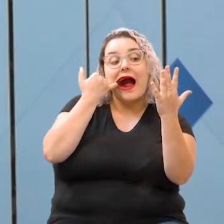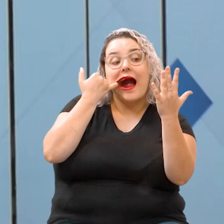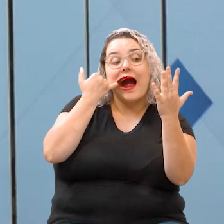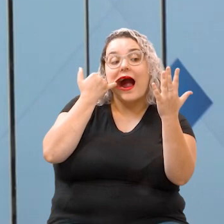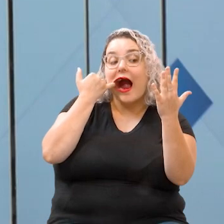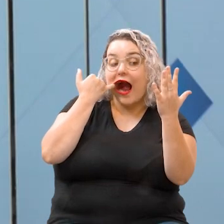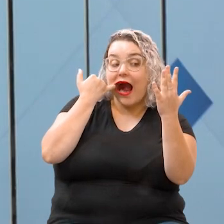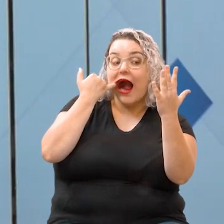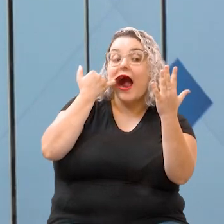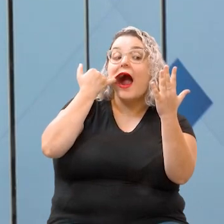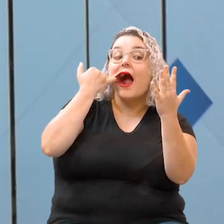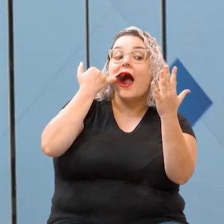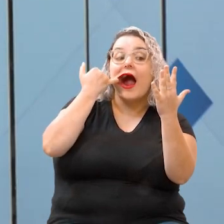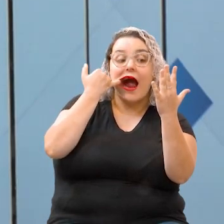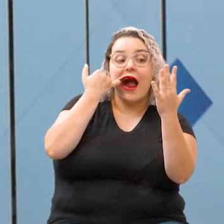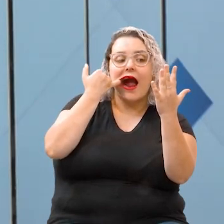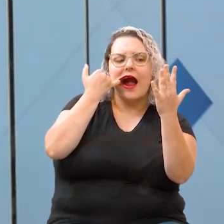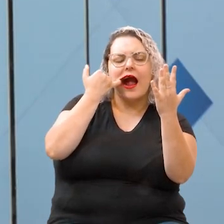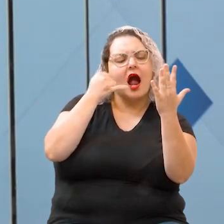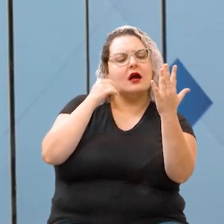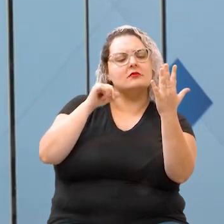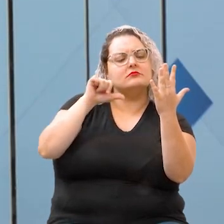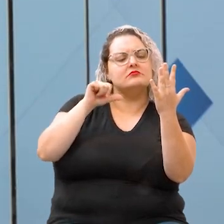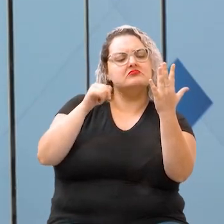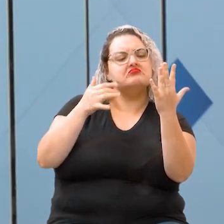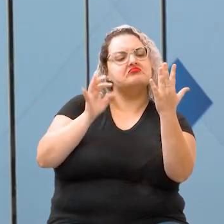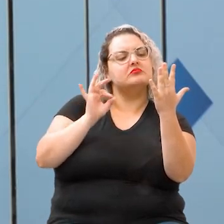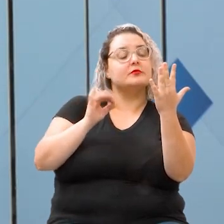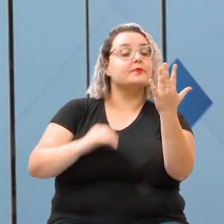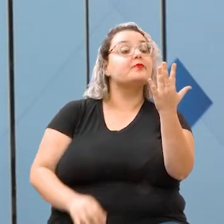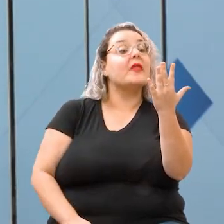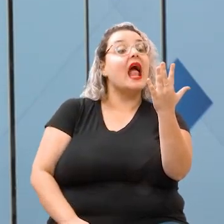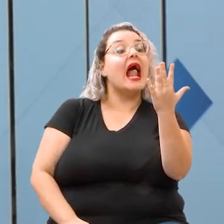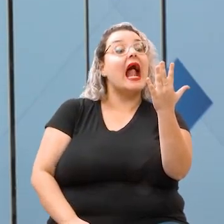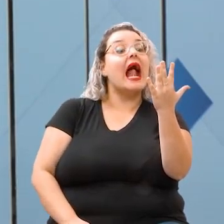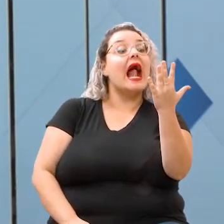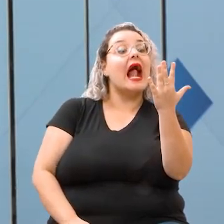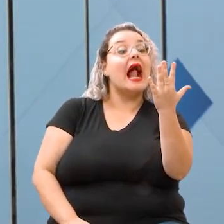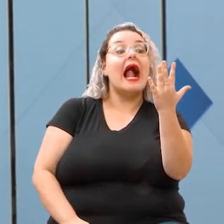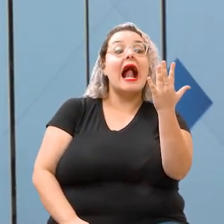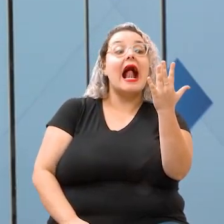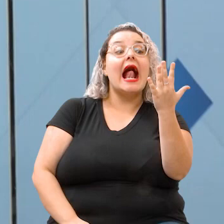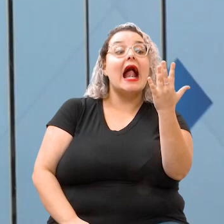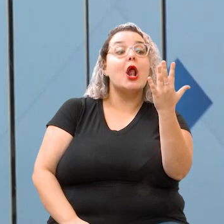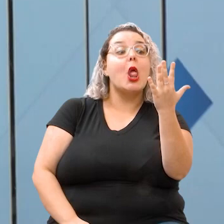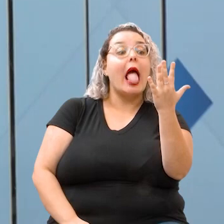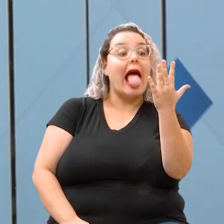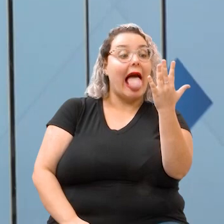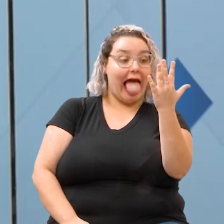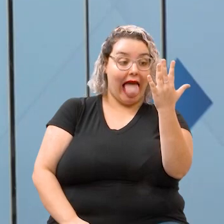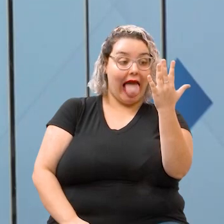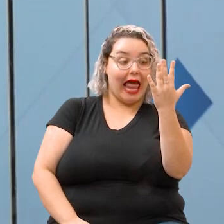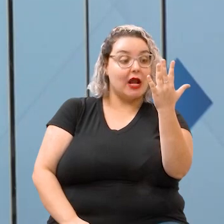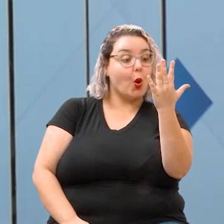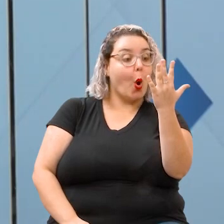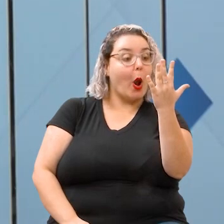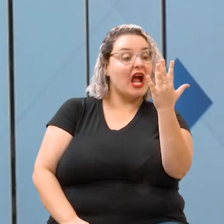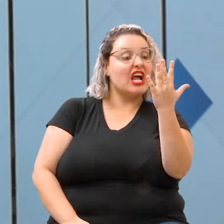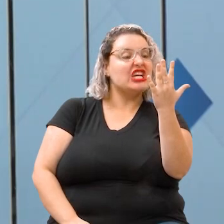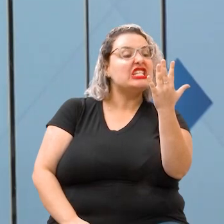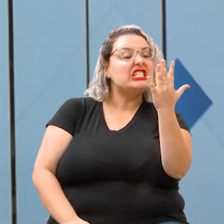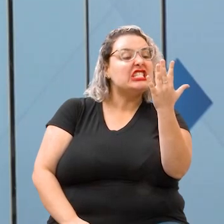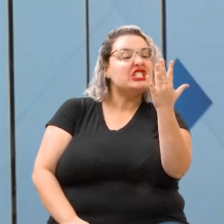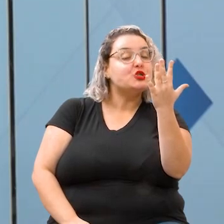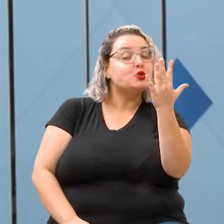vai olhar se tem alguma alteração na bochecha, vai levantar a língua no céu da boca, olhar alguma alteração. O que seria essa